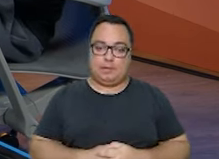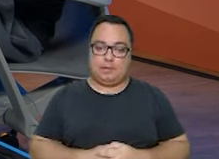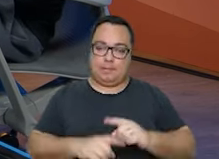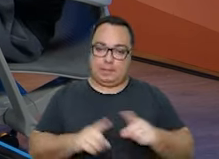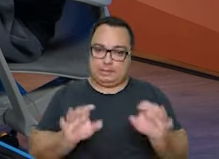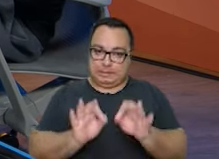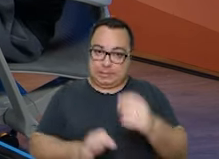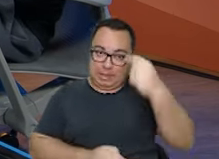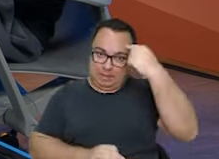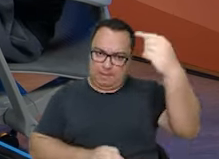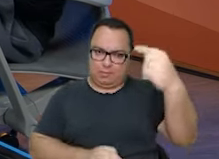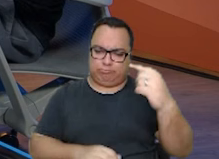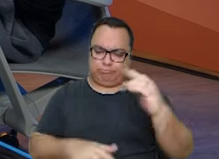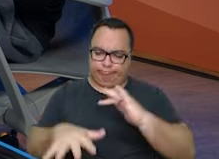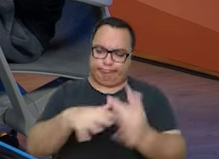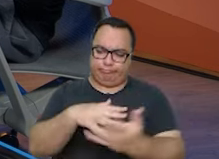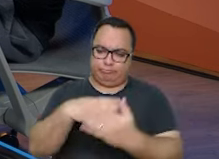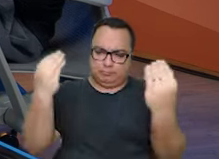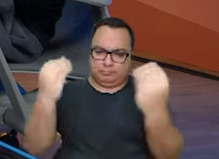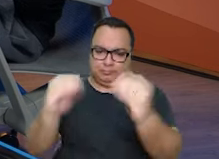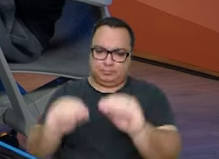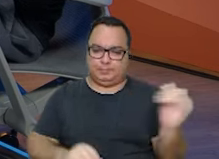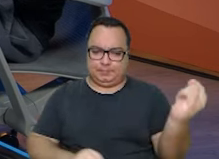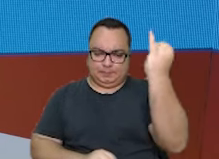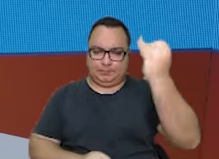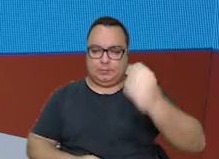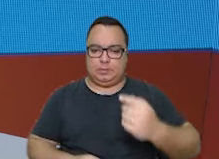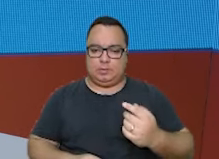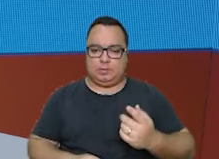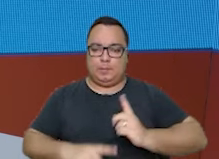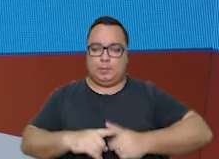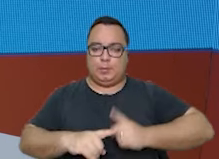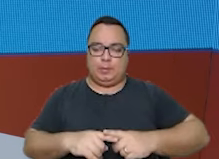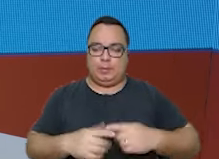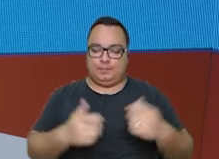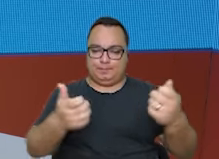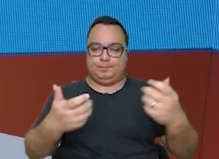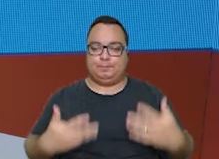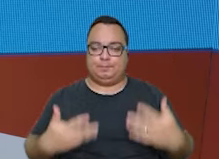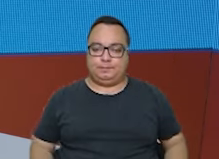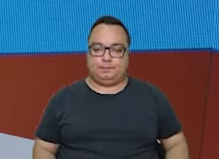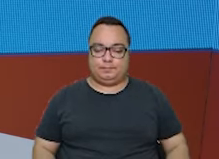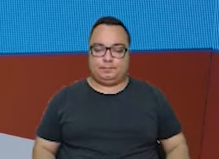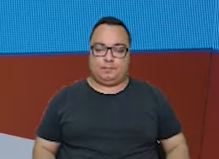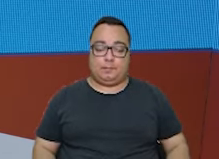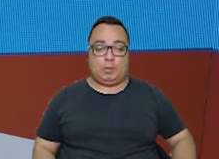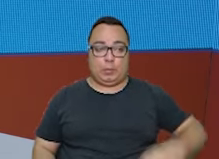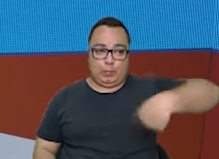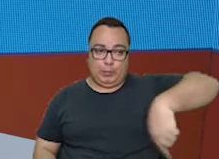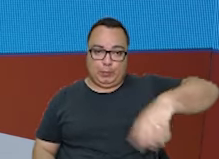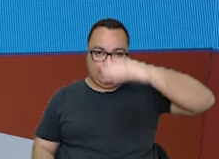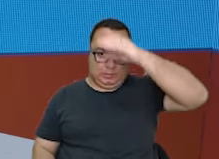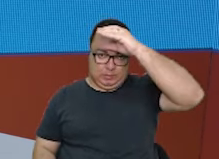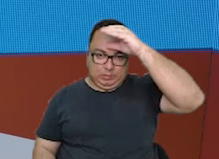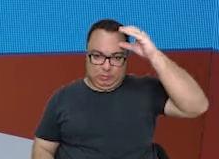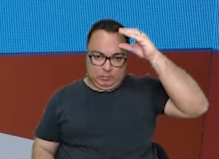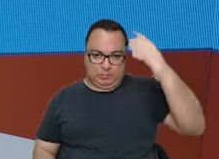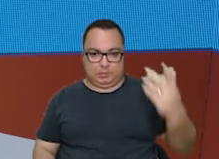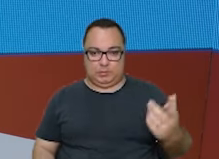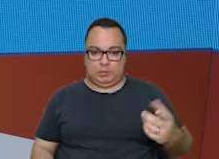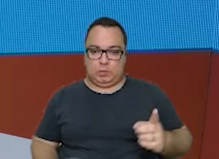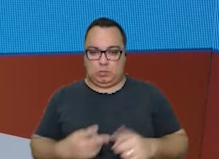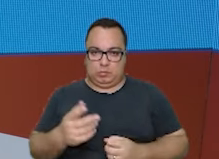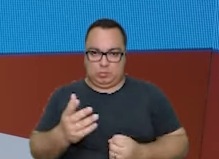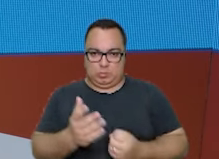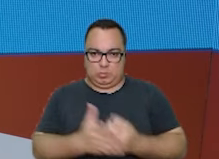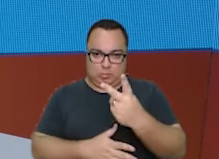crucial Com certeza né porque lembrar que eh assim eh nós como consumidores finais ou como compradores de